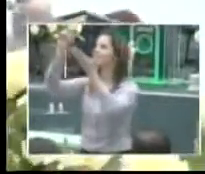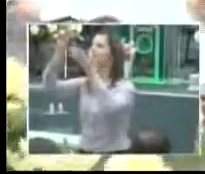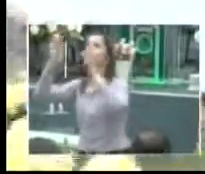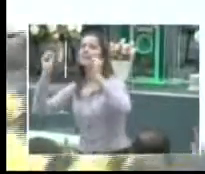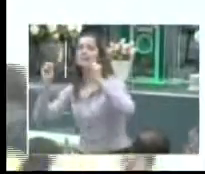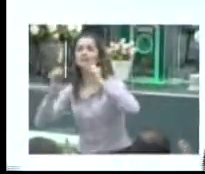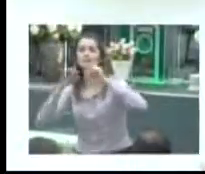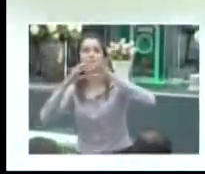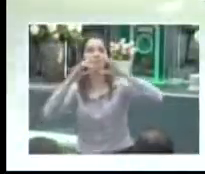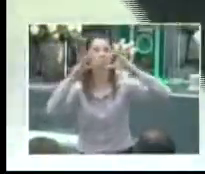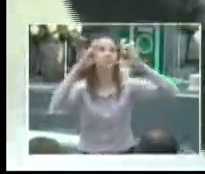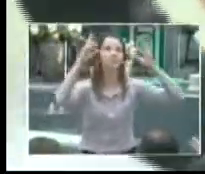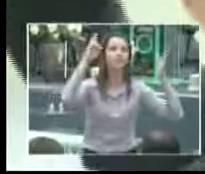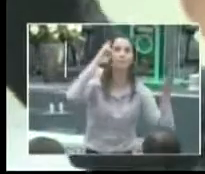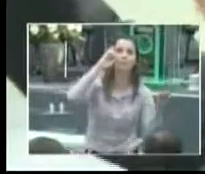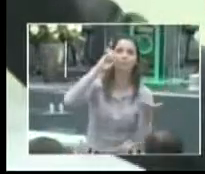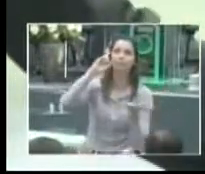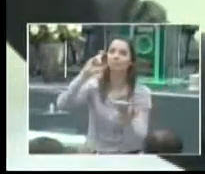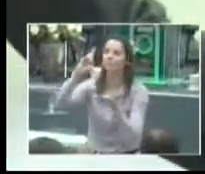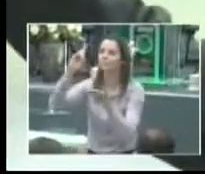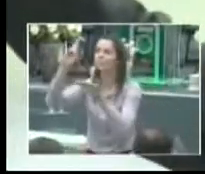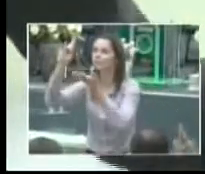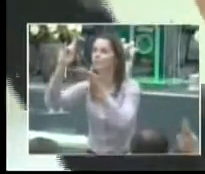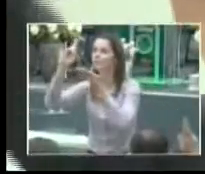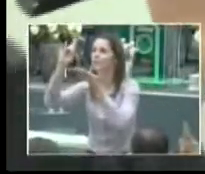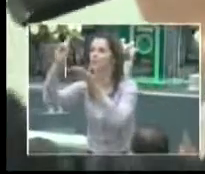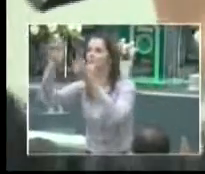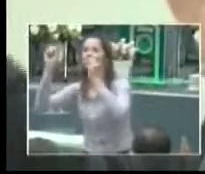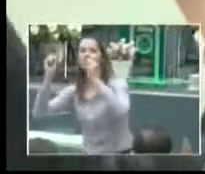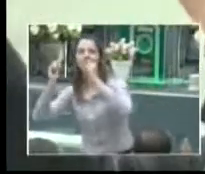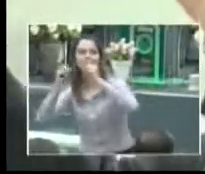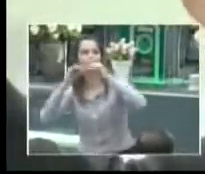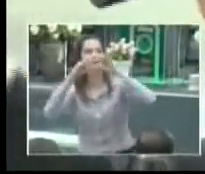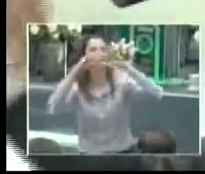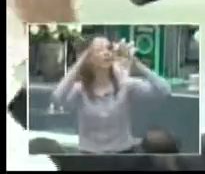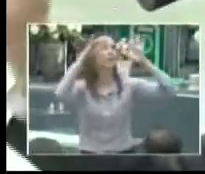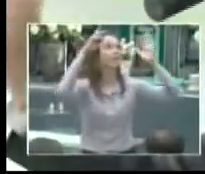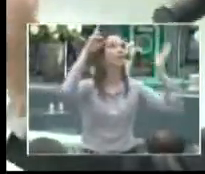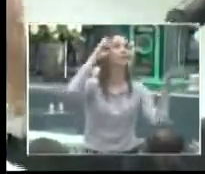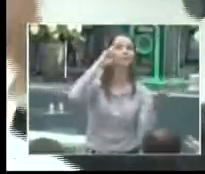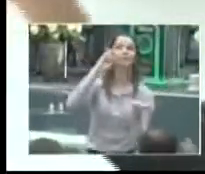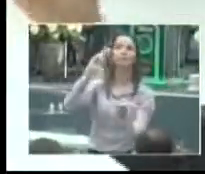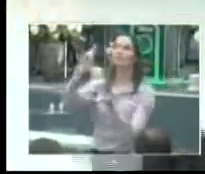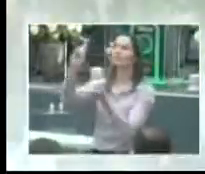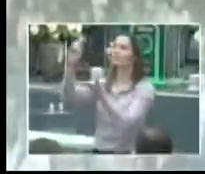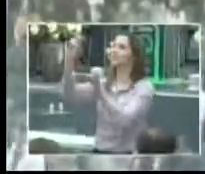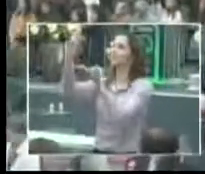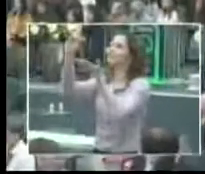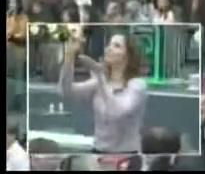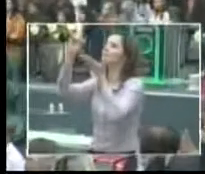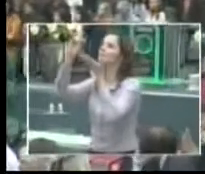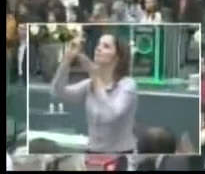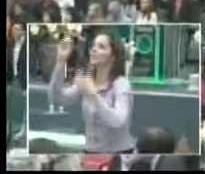Senhor, quão grande és tu, quão grande és tu.